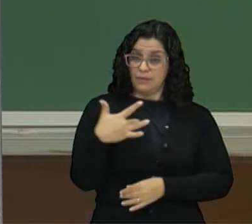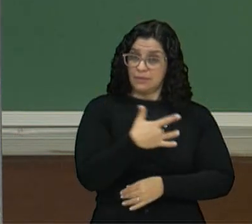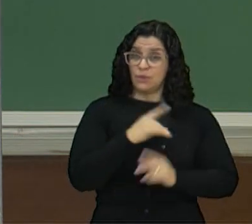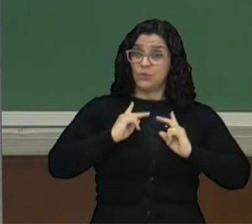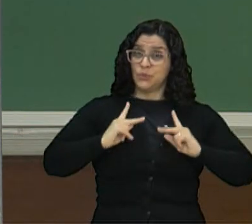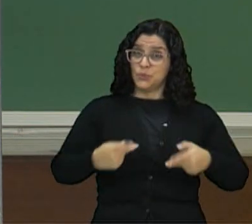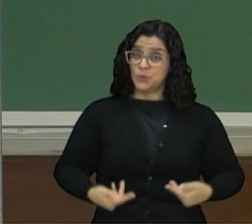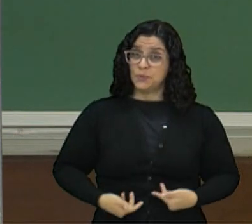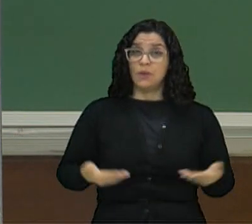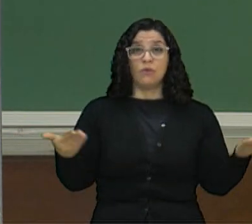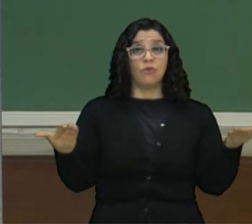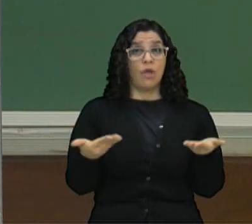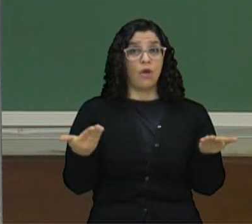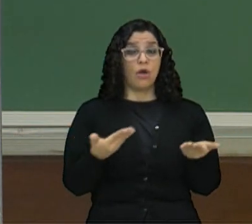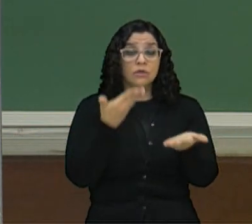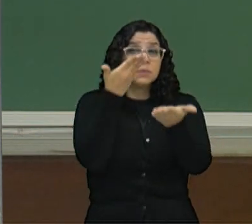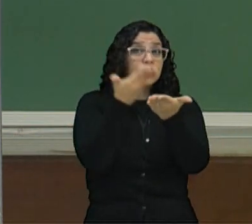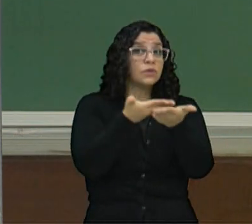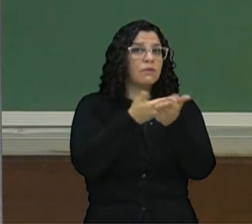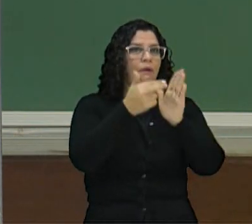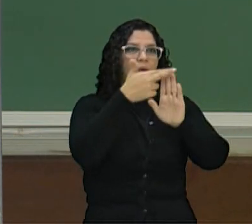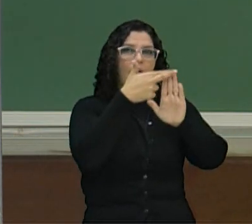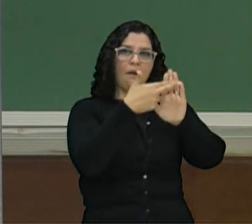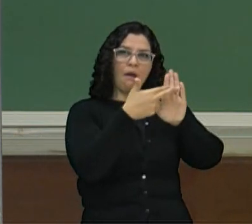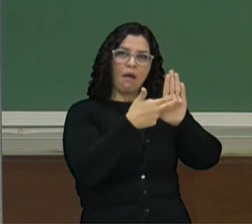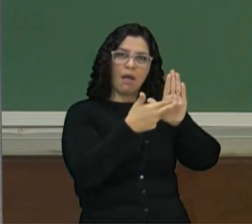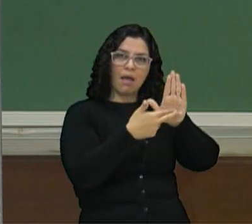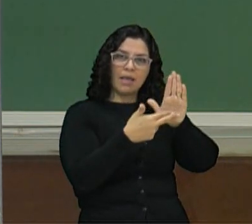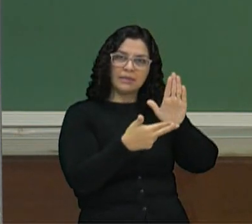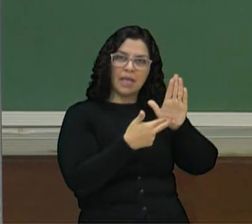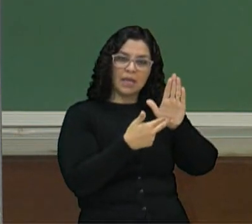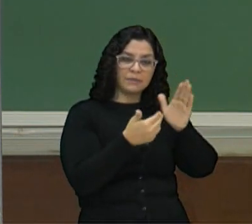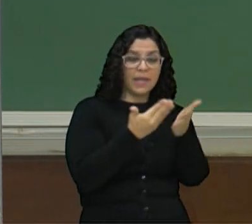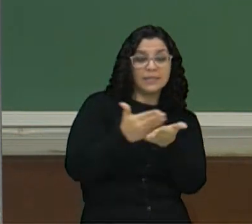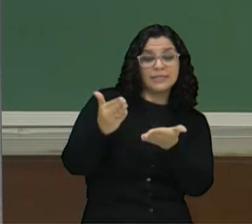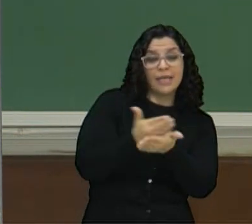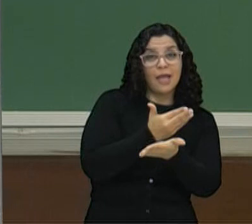vai ver quais são essas regrinhas de classificação,